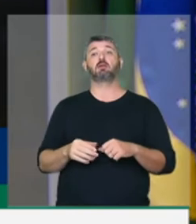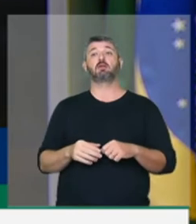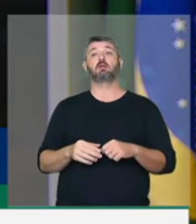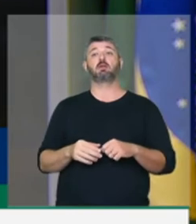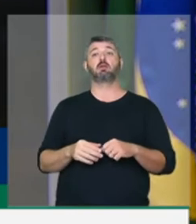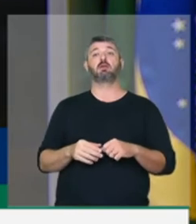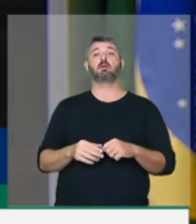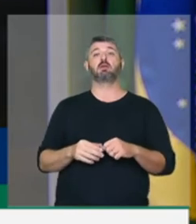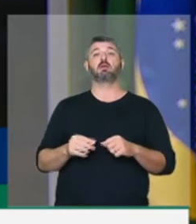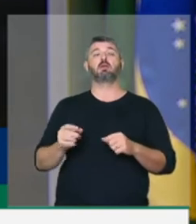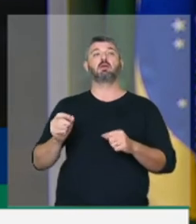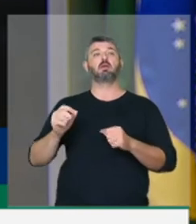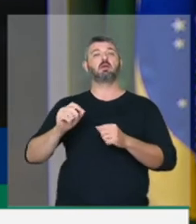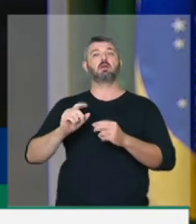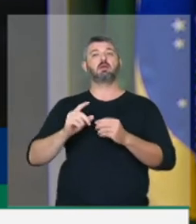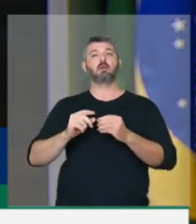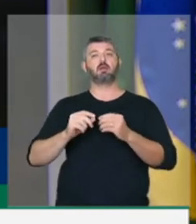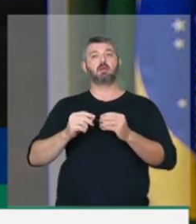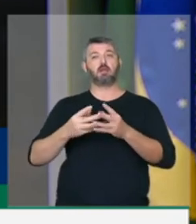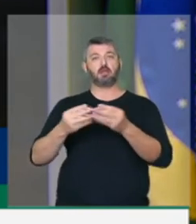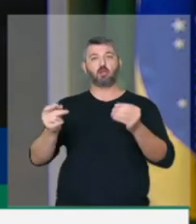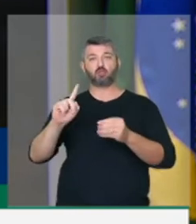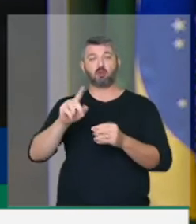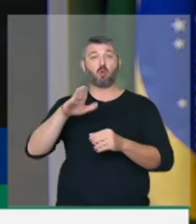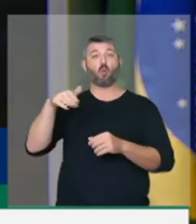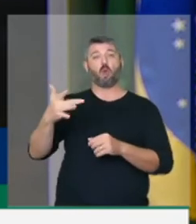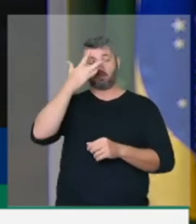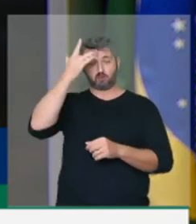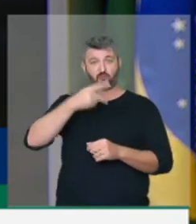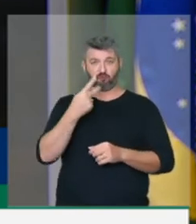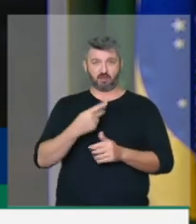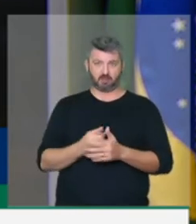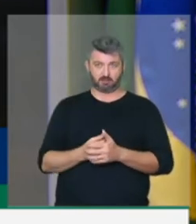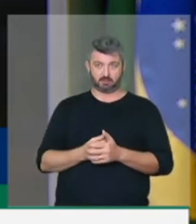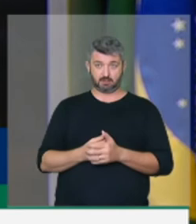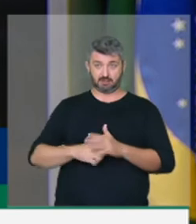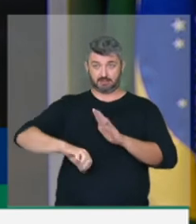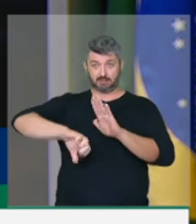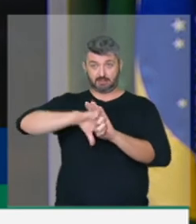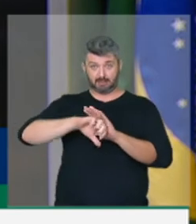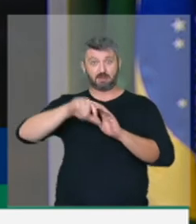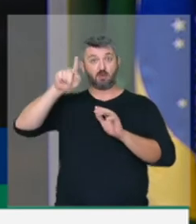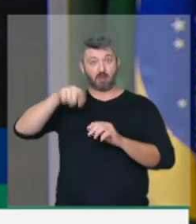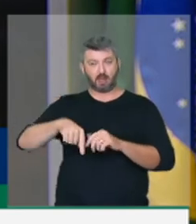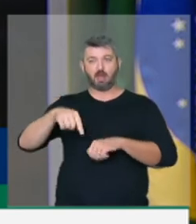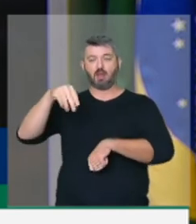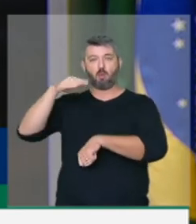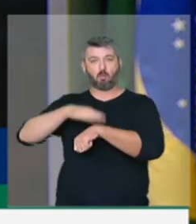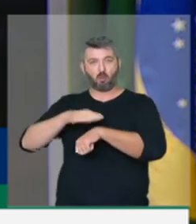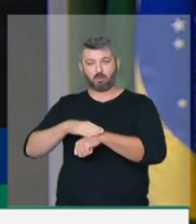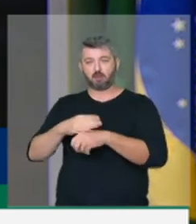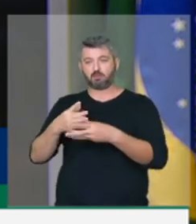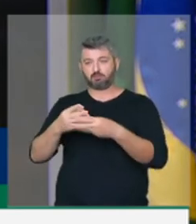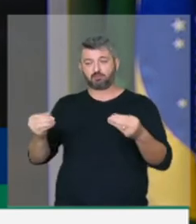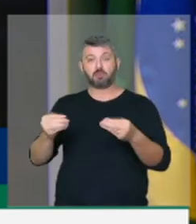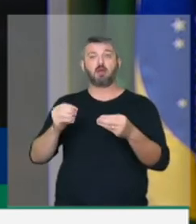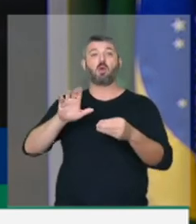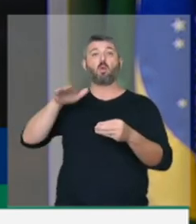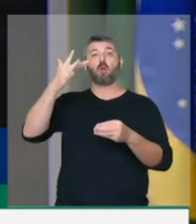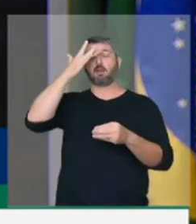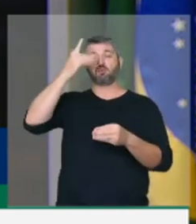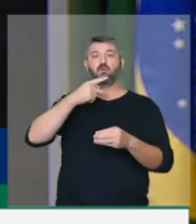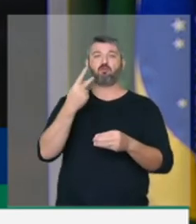instantâneos e não se esgotam no momento que a pessoa fala. Os crimes são instantâneos e se esgotam no momento em que a